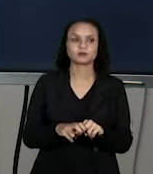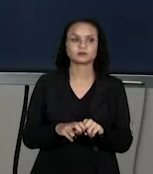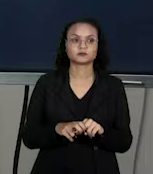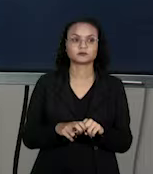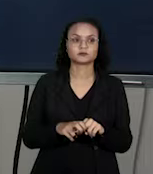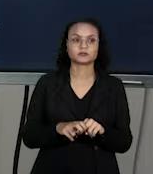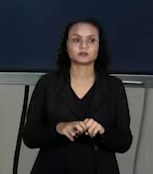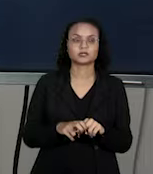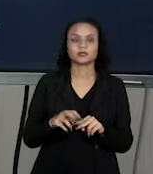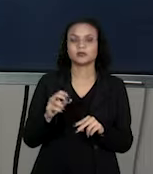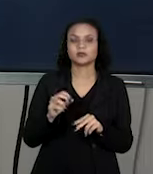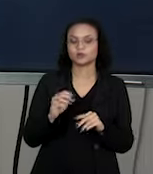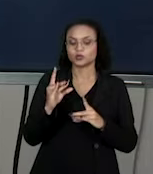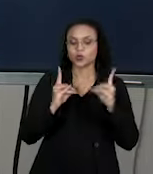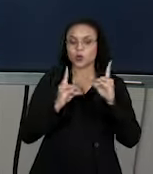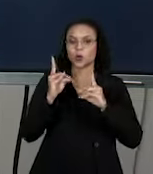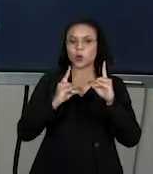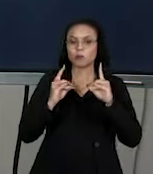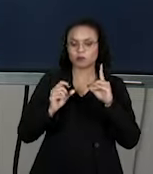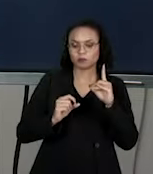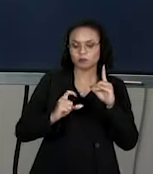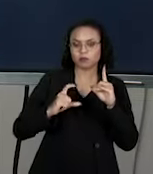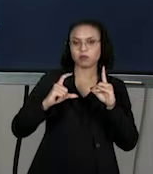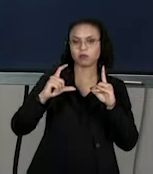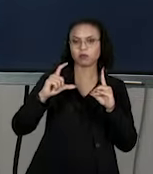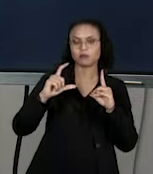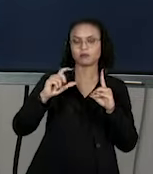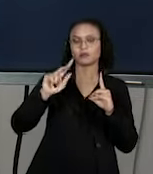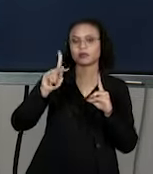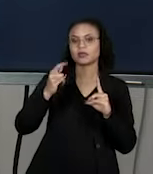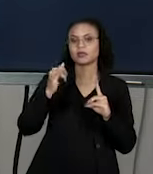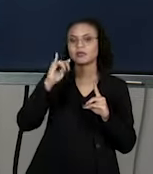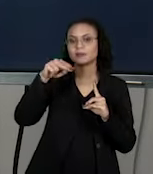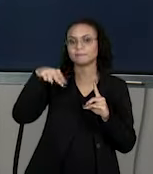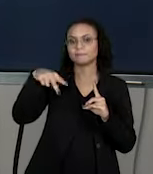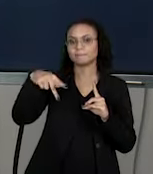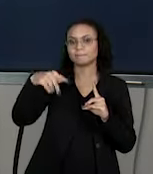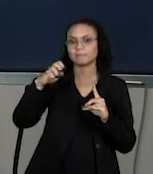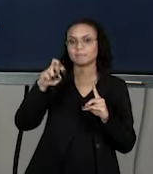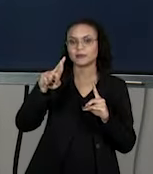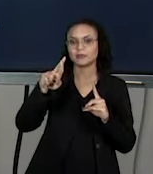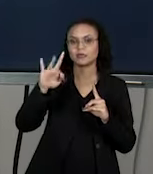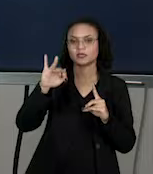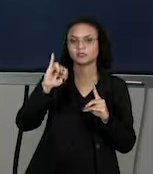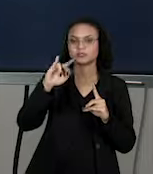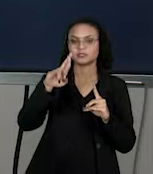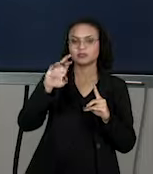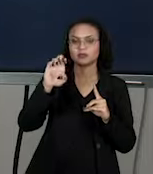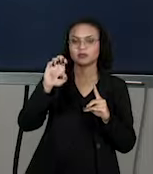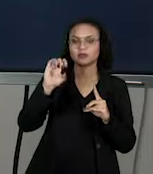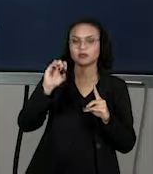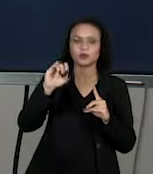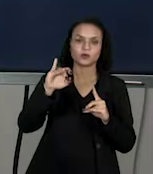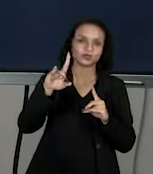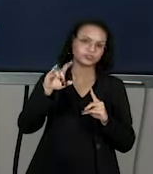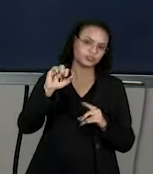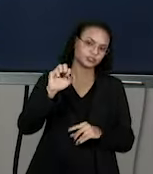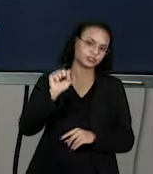do acúmulo de hormônios, né, do hipertiroidismo, ou então a baixa de peso devido